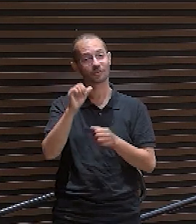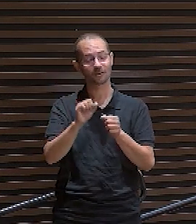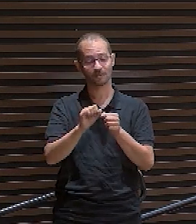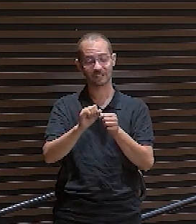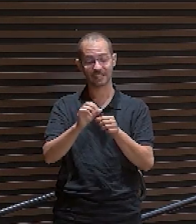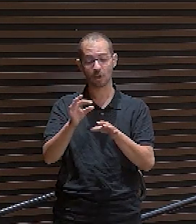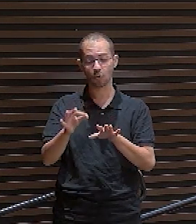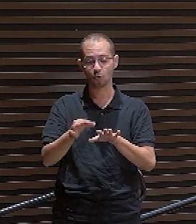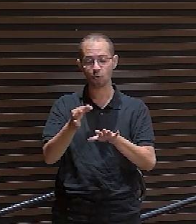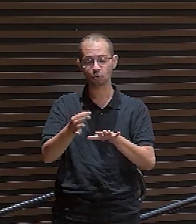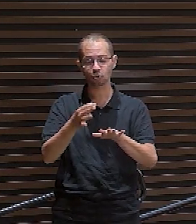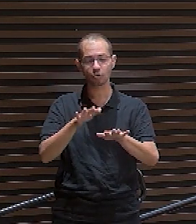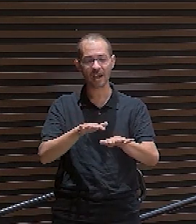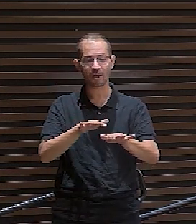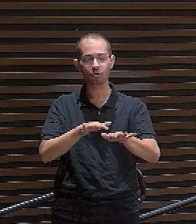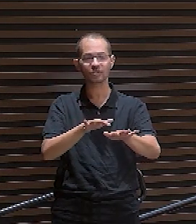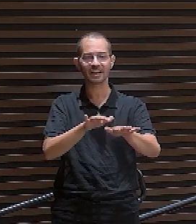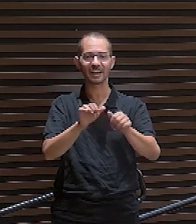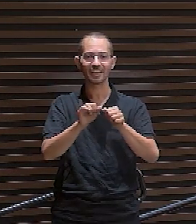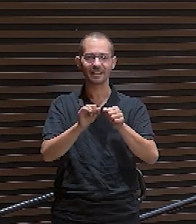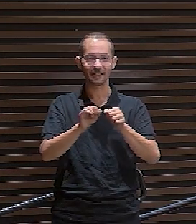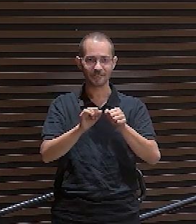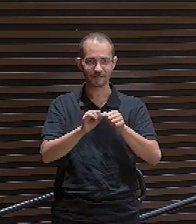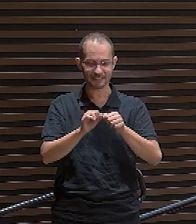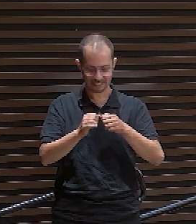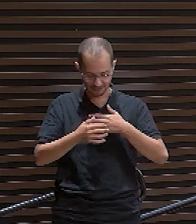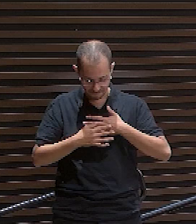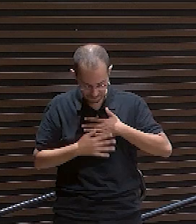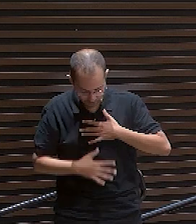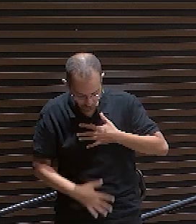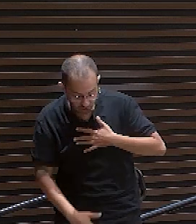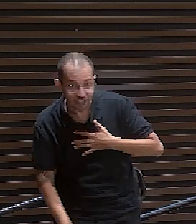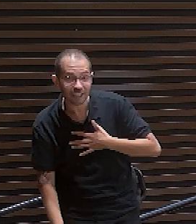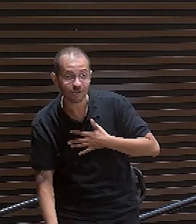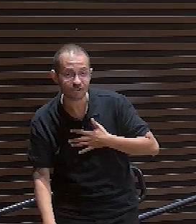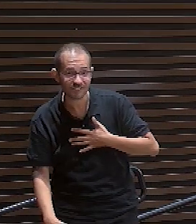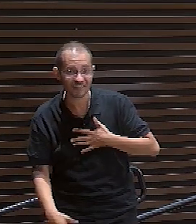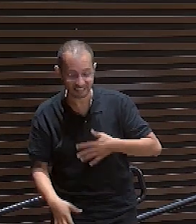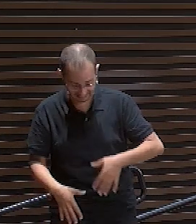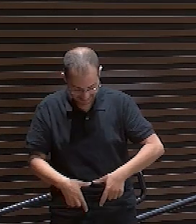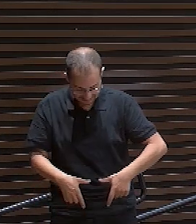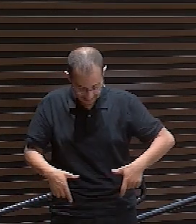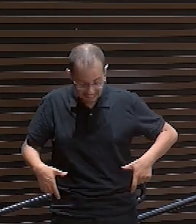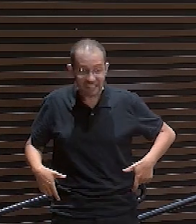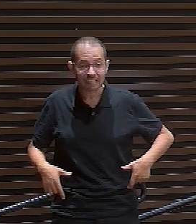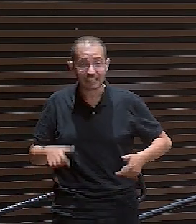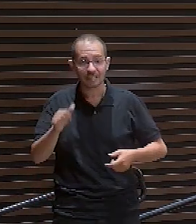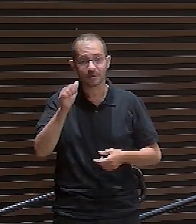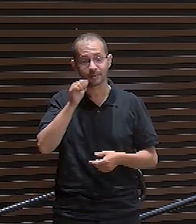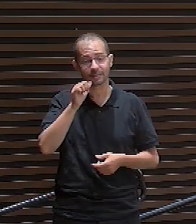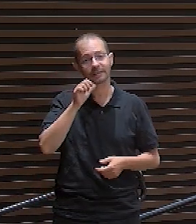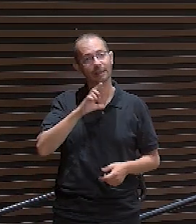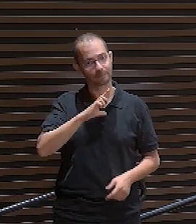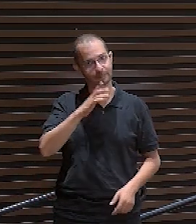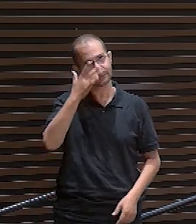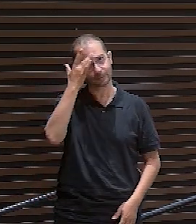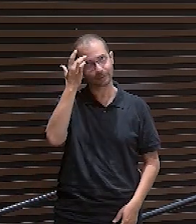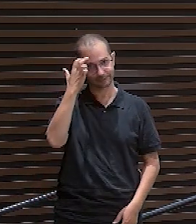aquelas gravatas e fazer vestidos e tangas de gravatas para as índias. Eu digo, ainda bem que tem gente que tem inteligência.